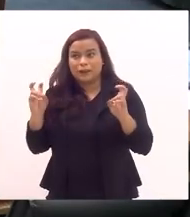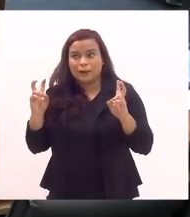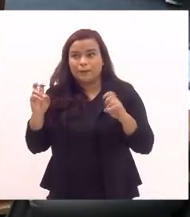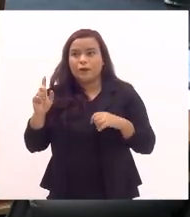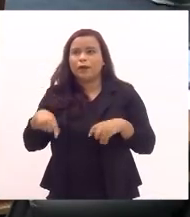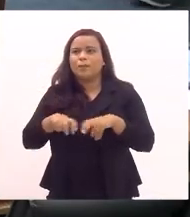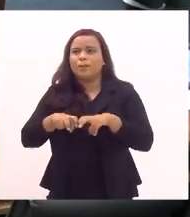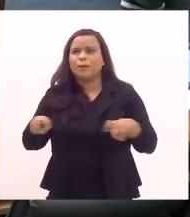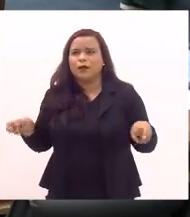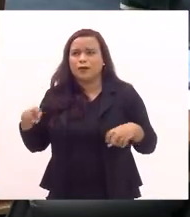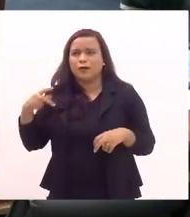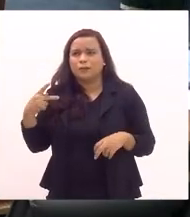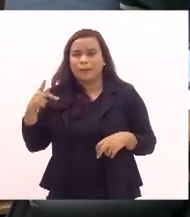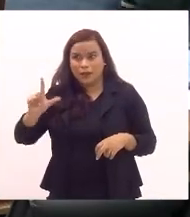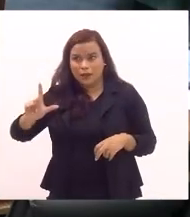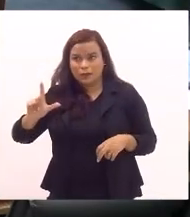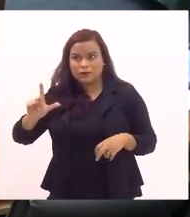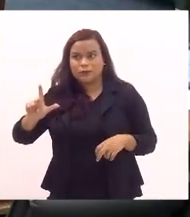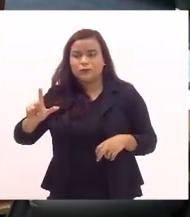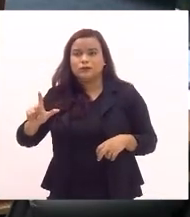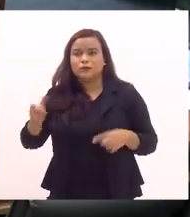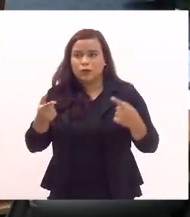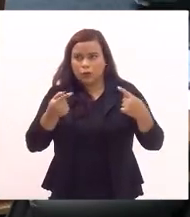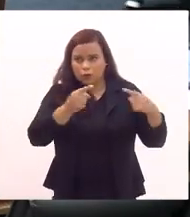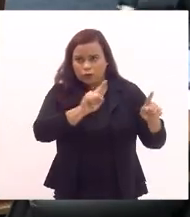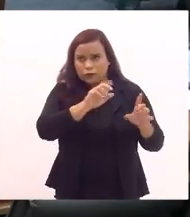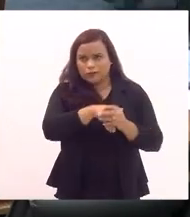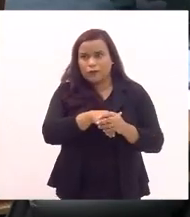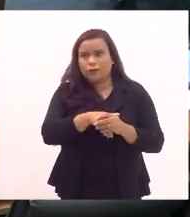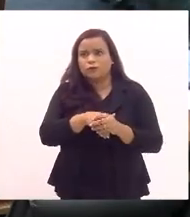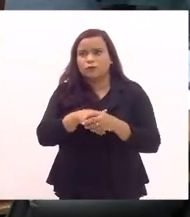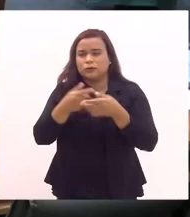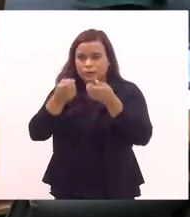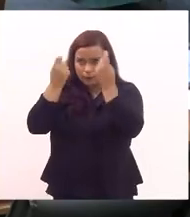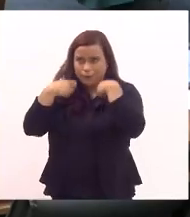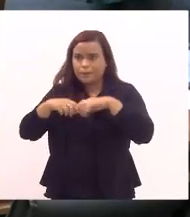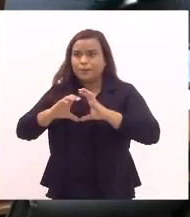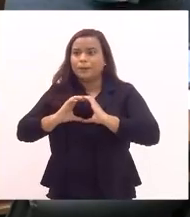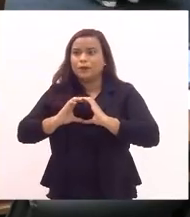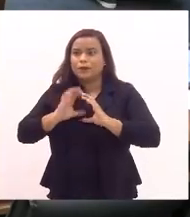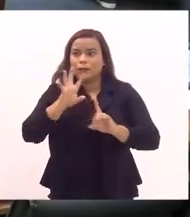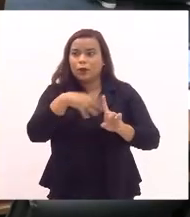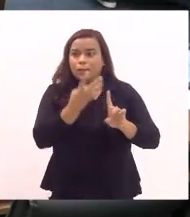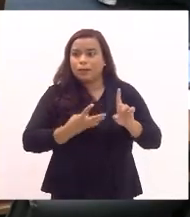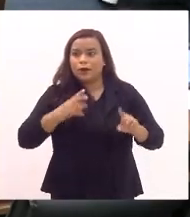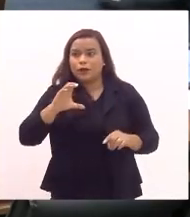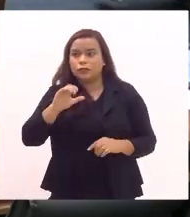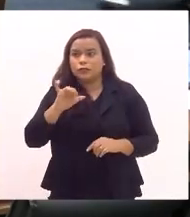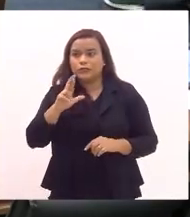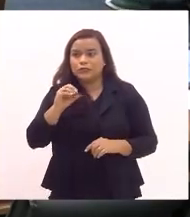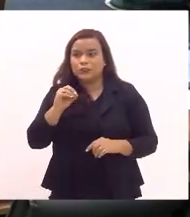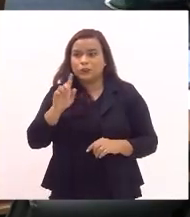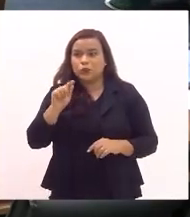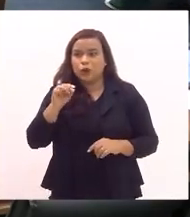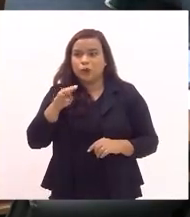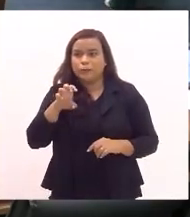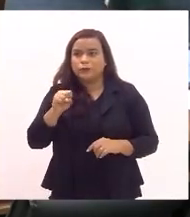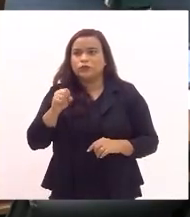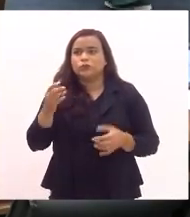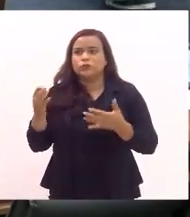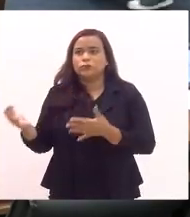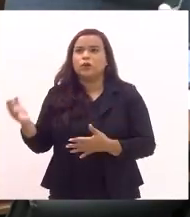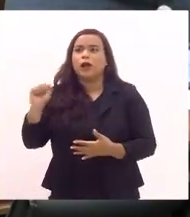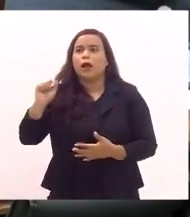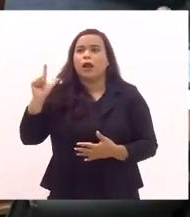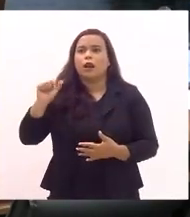bancada do pele voto contrário da medalha dos homenagem ao Ciro Gomes e da